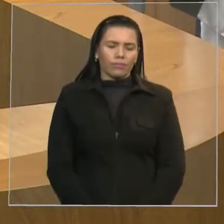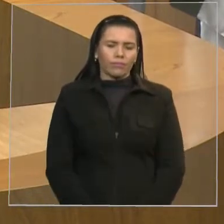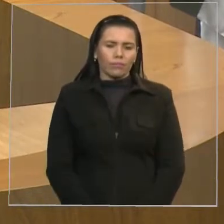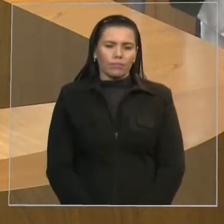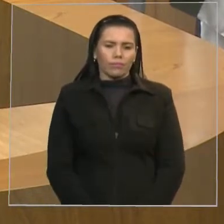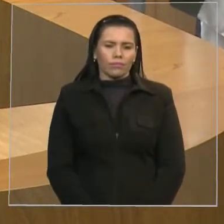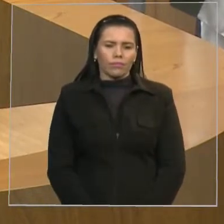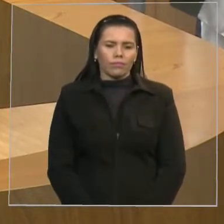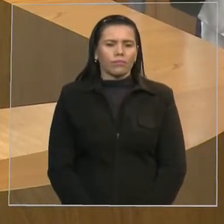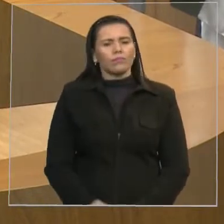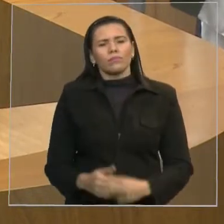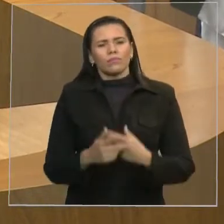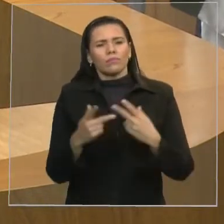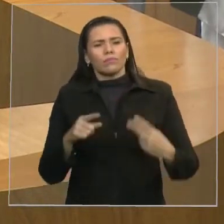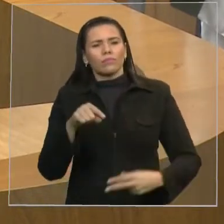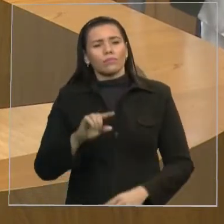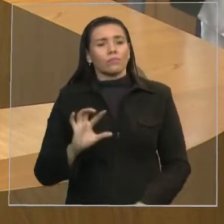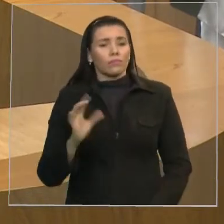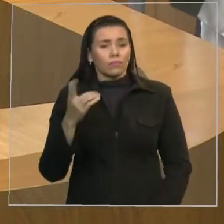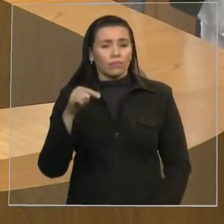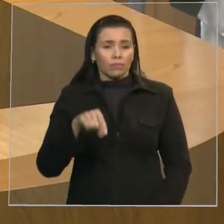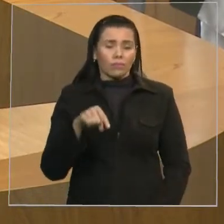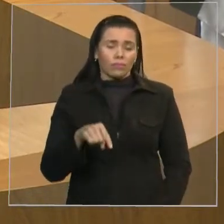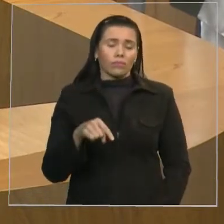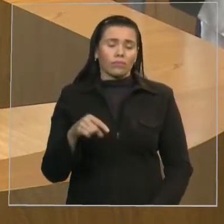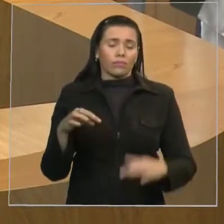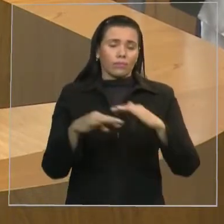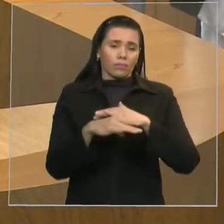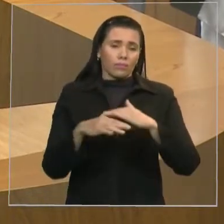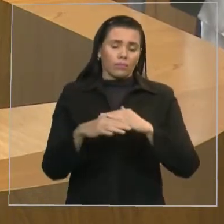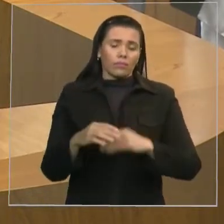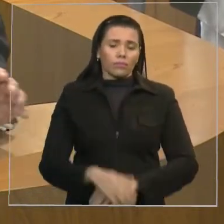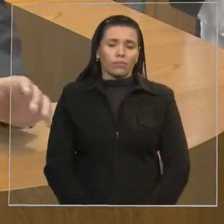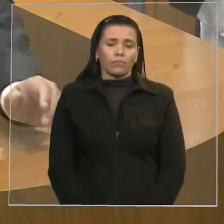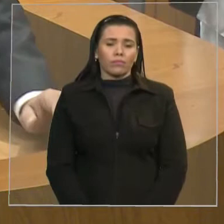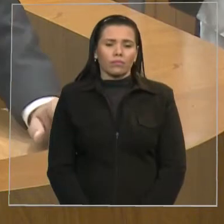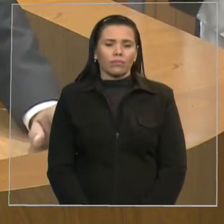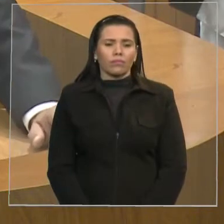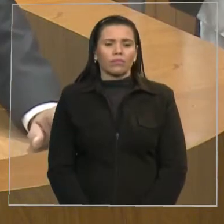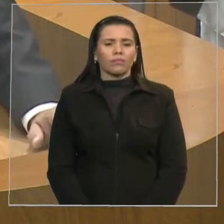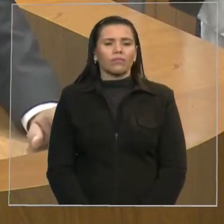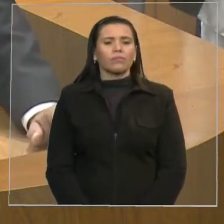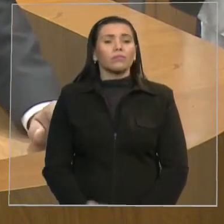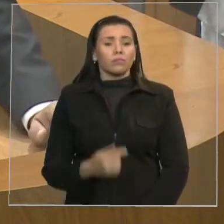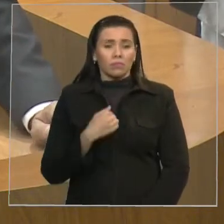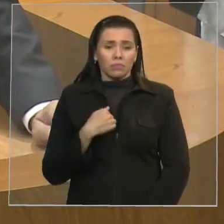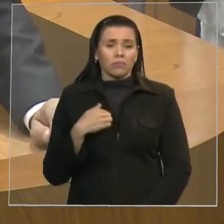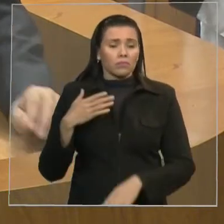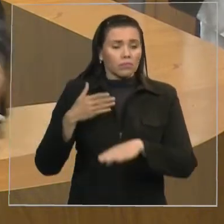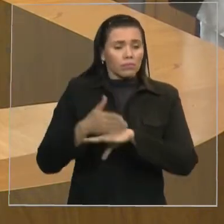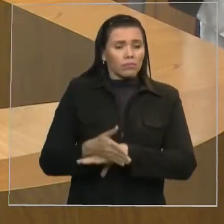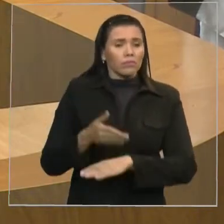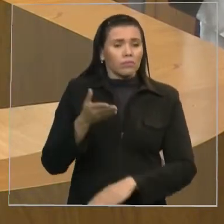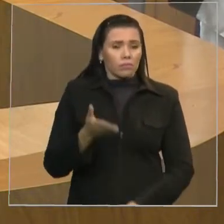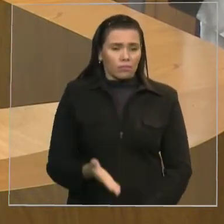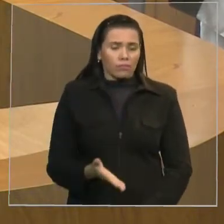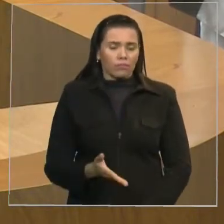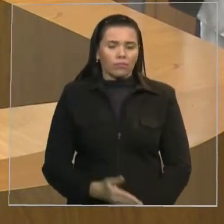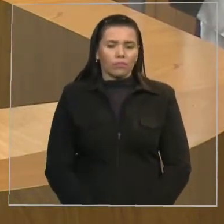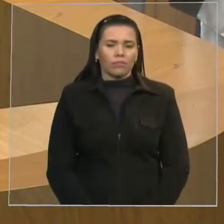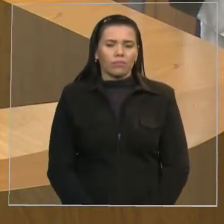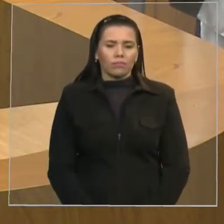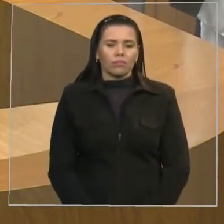tendo e acontecendo na cidade de Humberto de Campos. Cidade essa que eu tive recentemente lá,